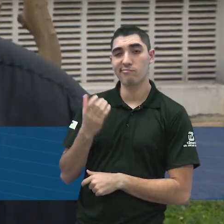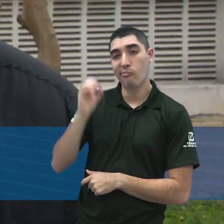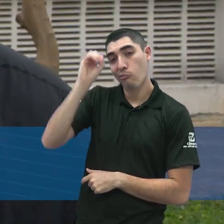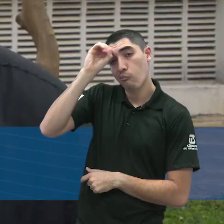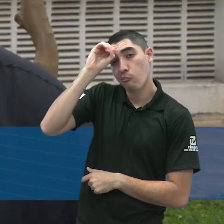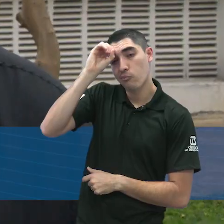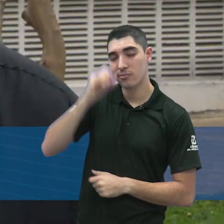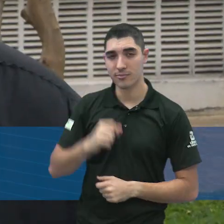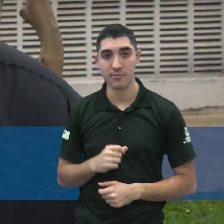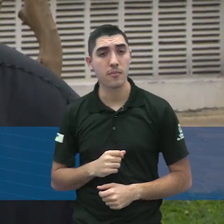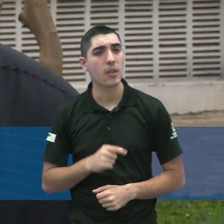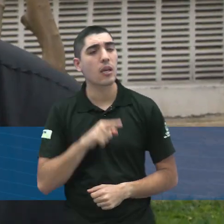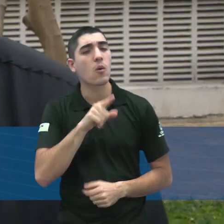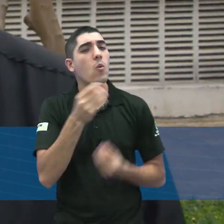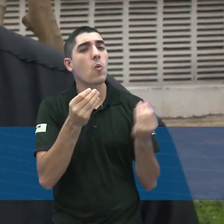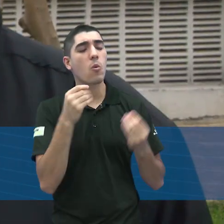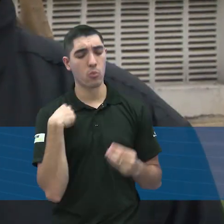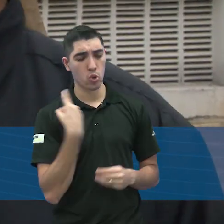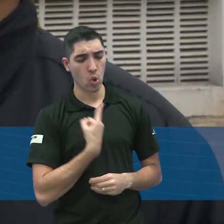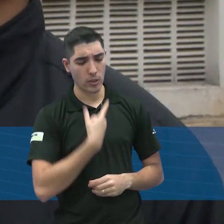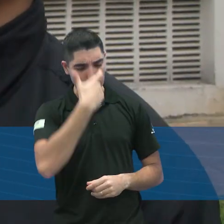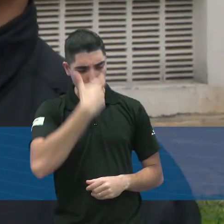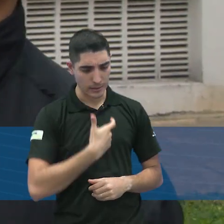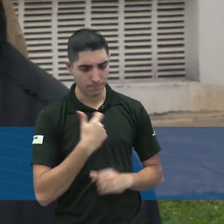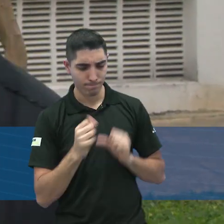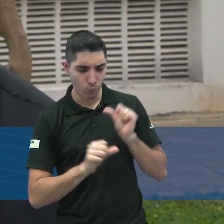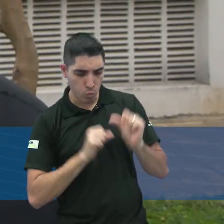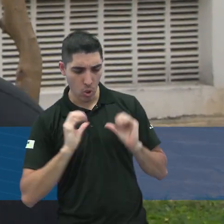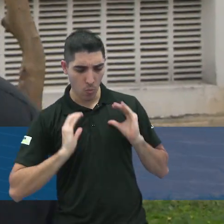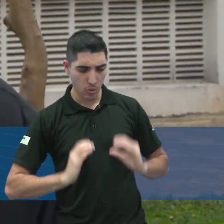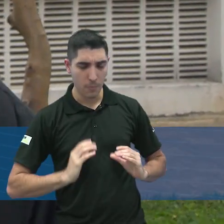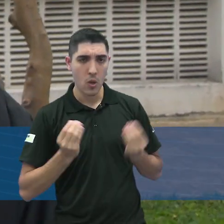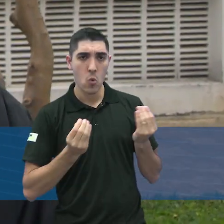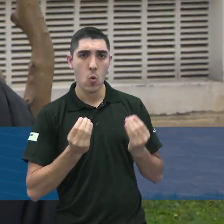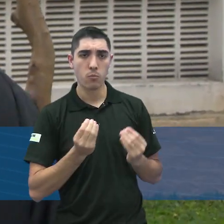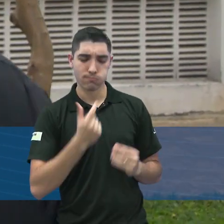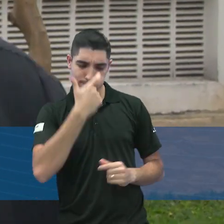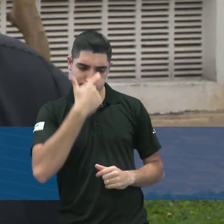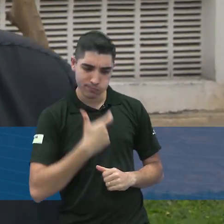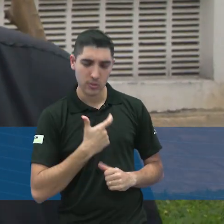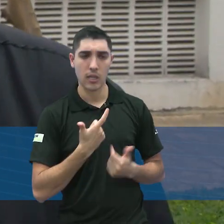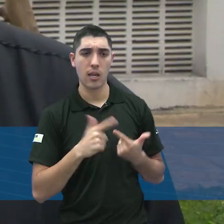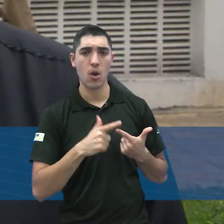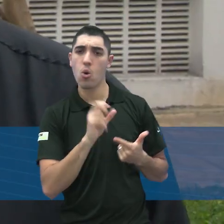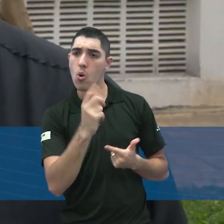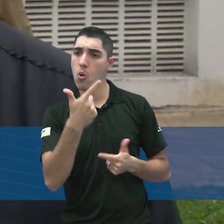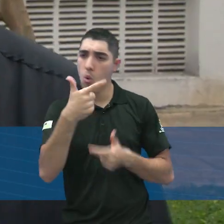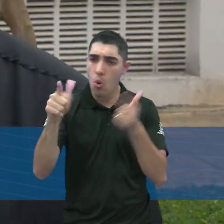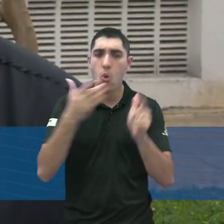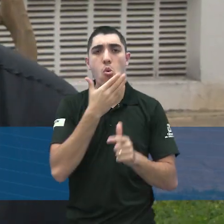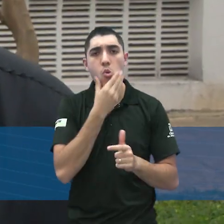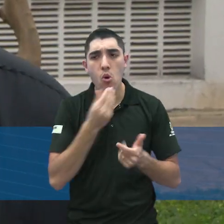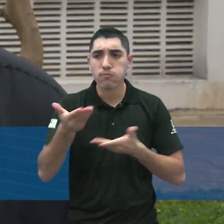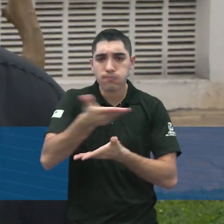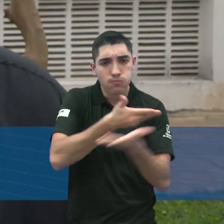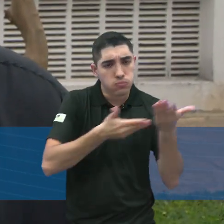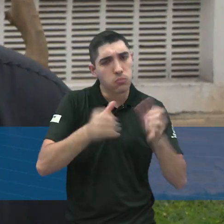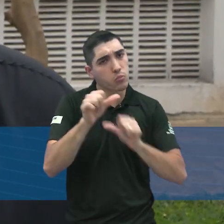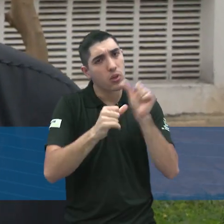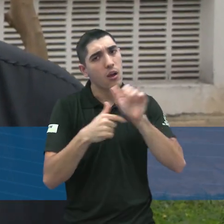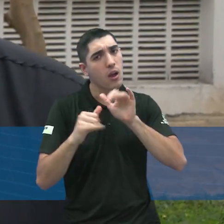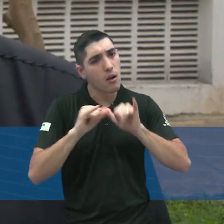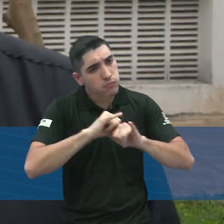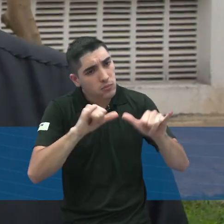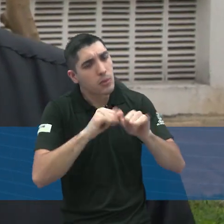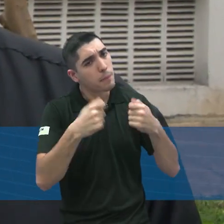de atitude que a gente pode ter com nós mesmos e com outros homens para que a gente possa incentivar a colocar as coisas